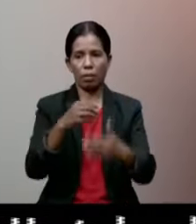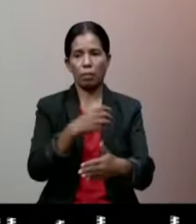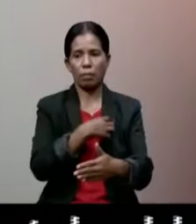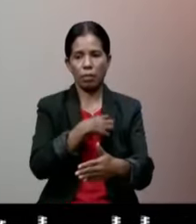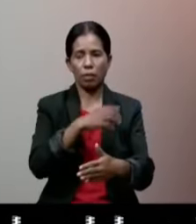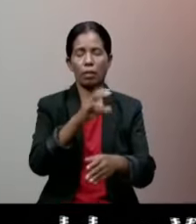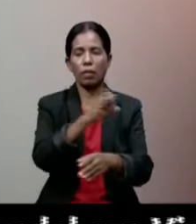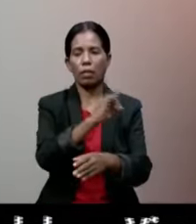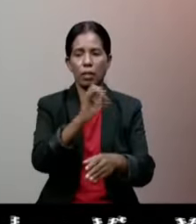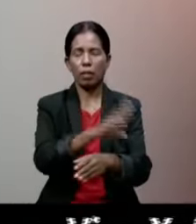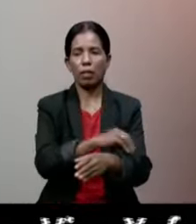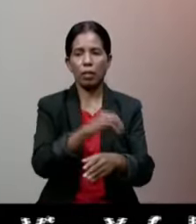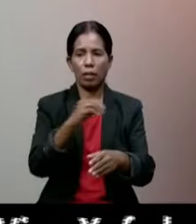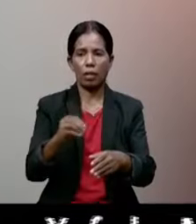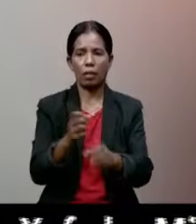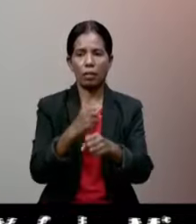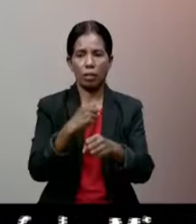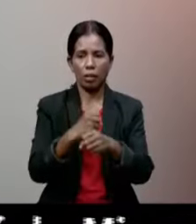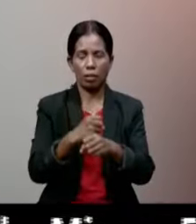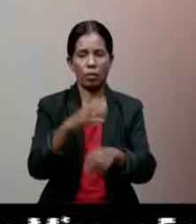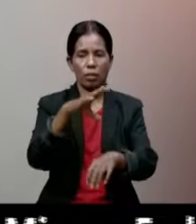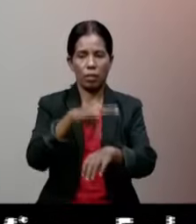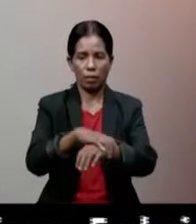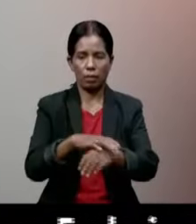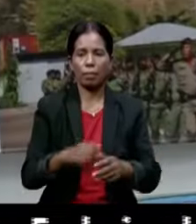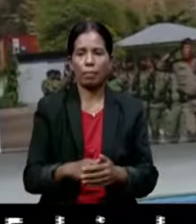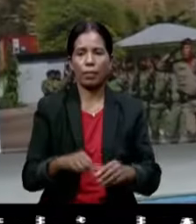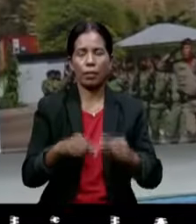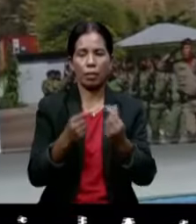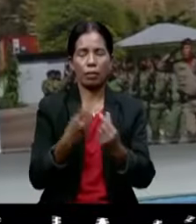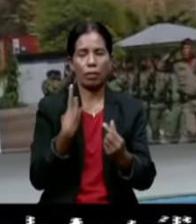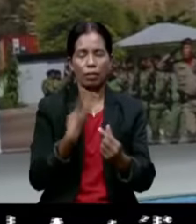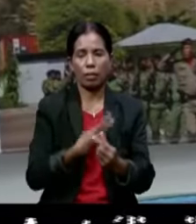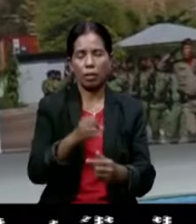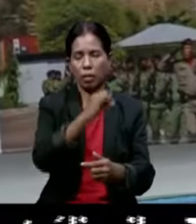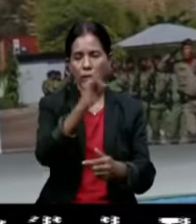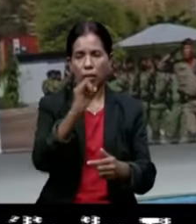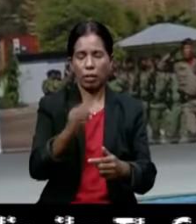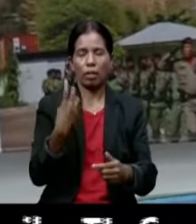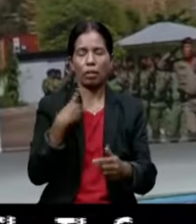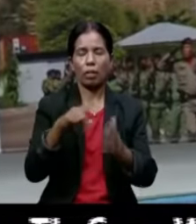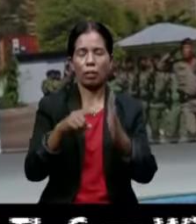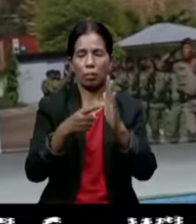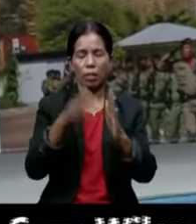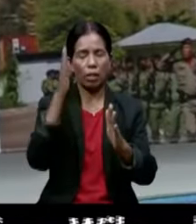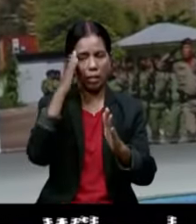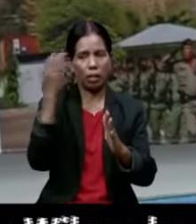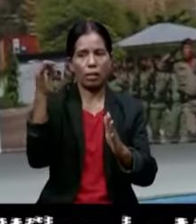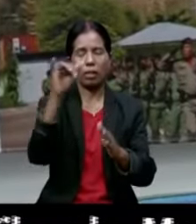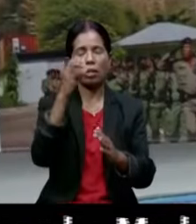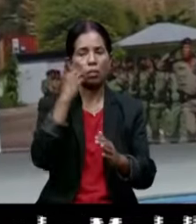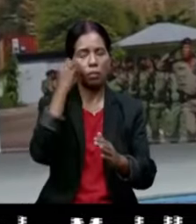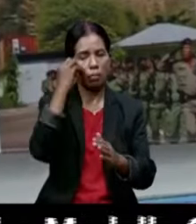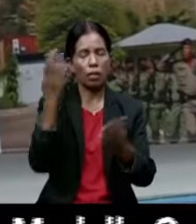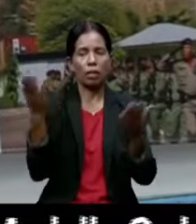identifica rotona, rein mandado ou de halo capturação. Grupo serne ita identifica, ita começa a detecta ona sira hela nebe,